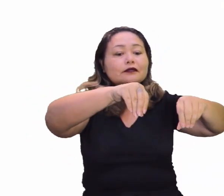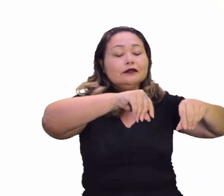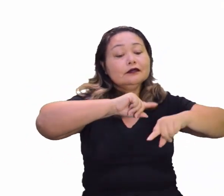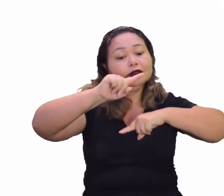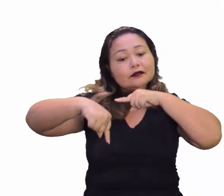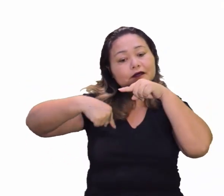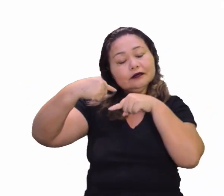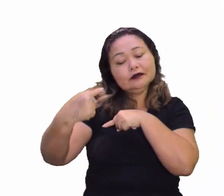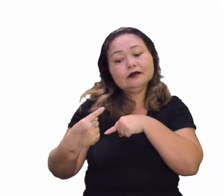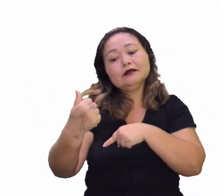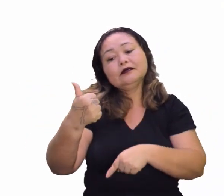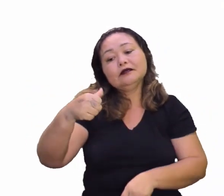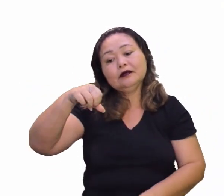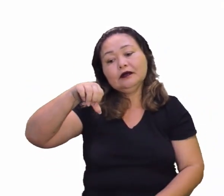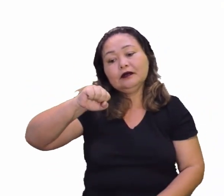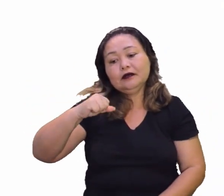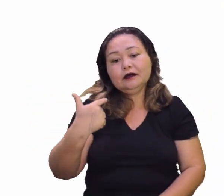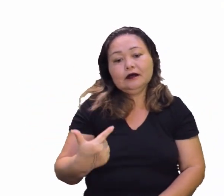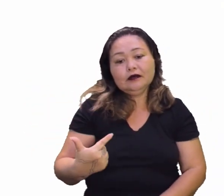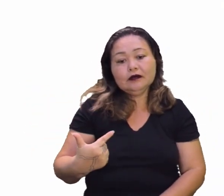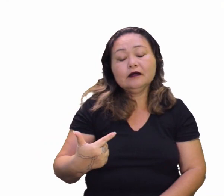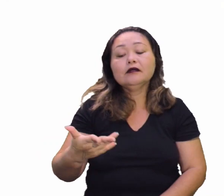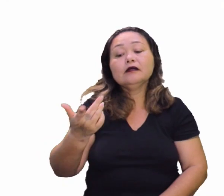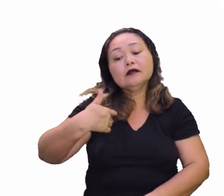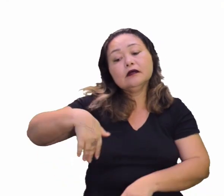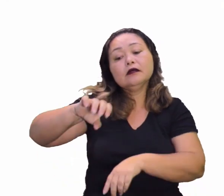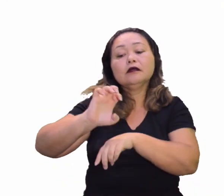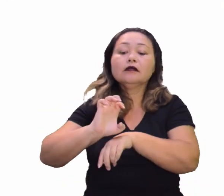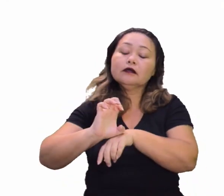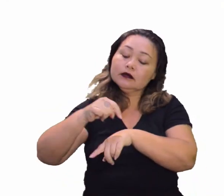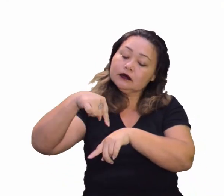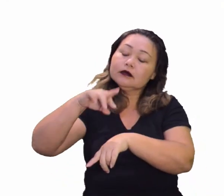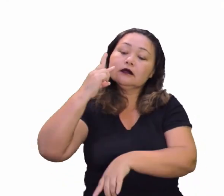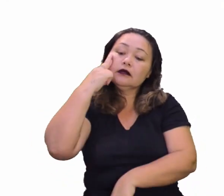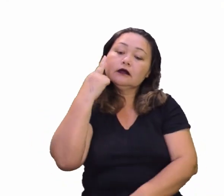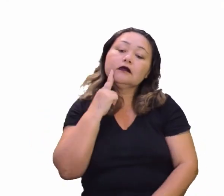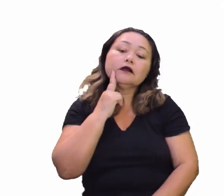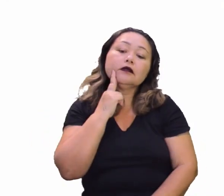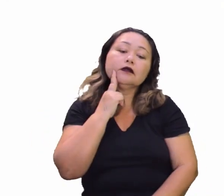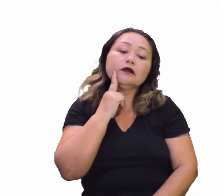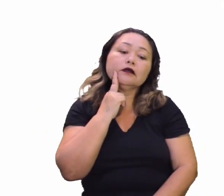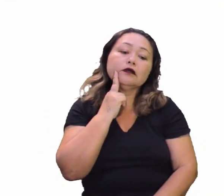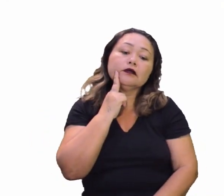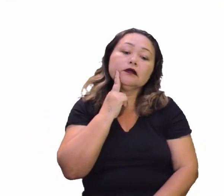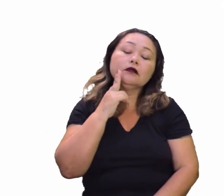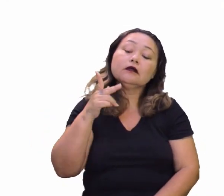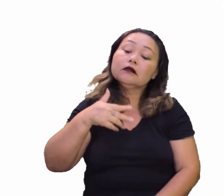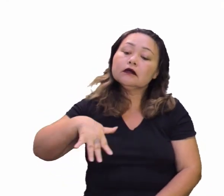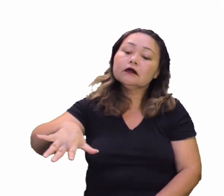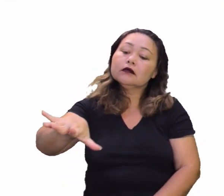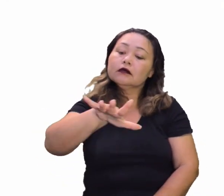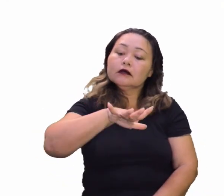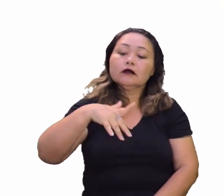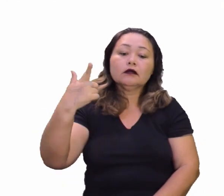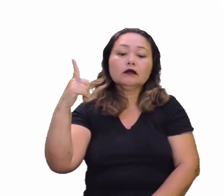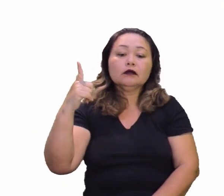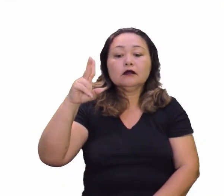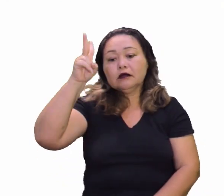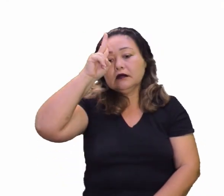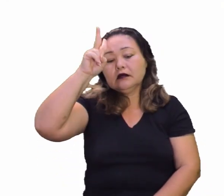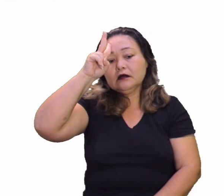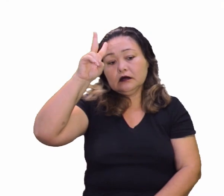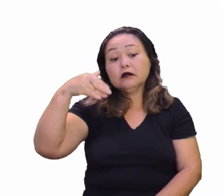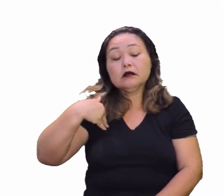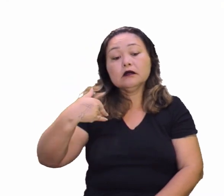território que viria a se tornar, em 1982, o estado de Rondônia. No contexto geográfico